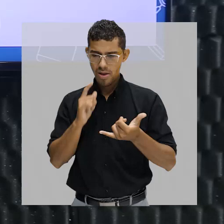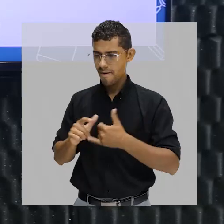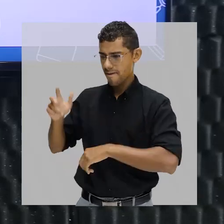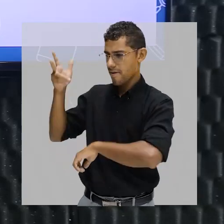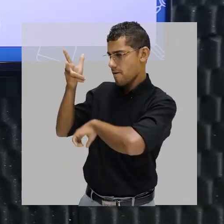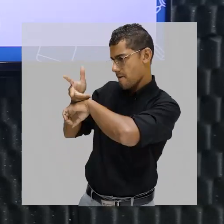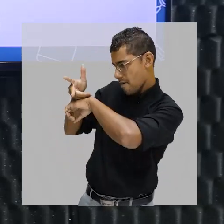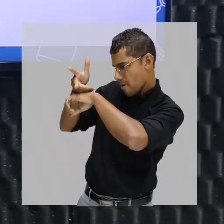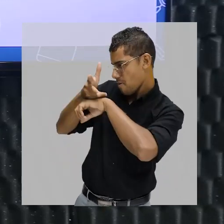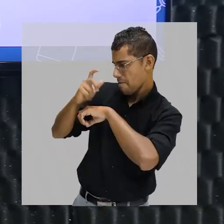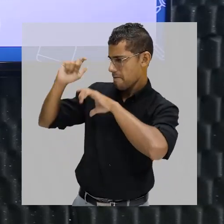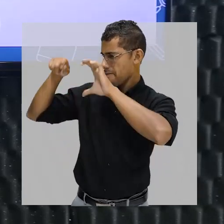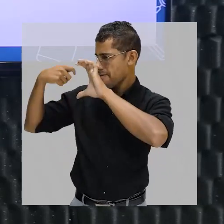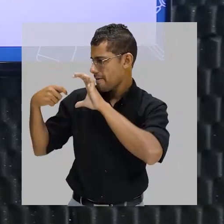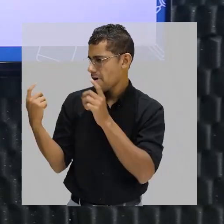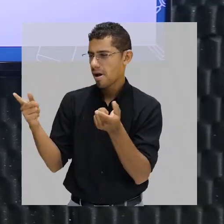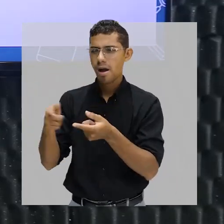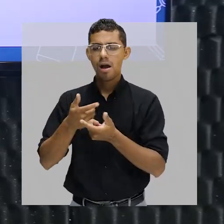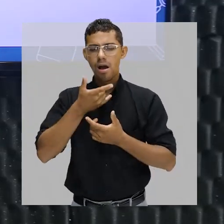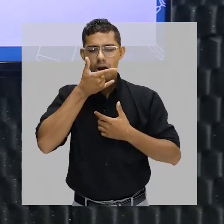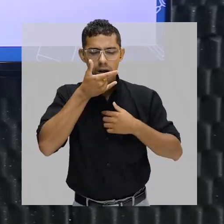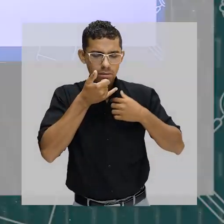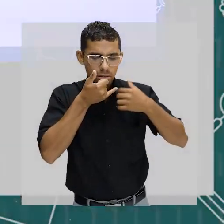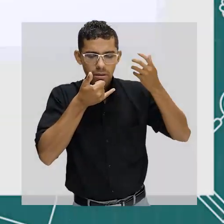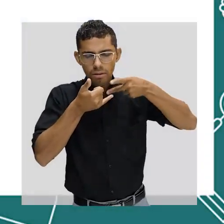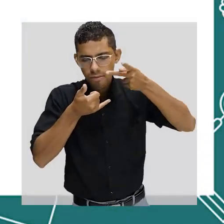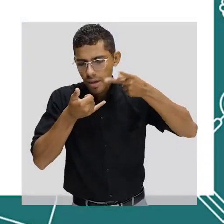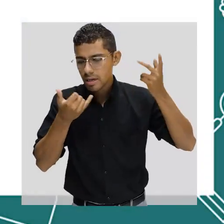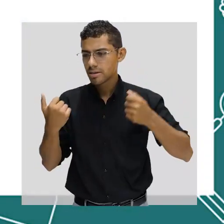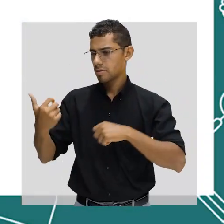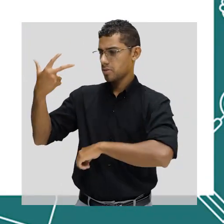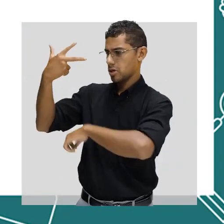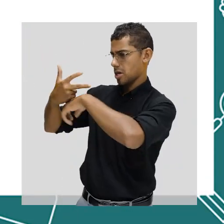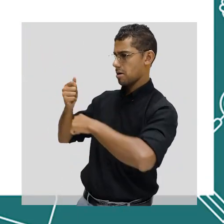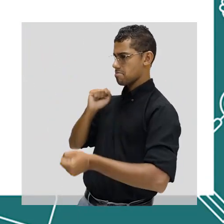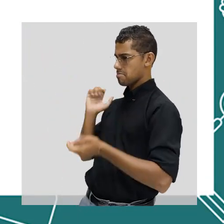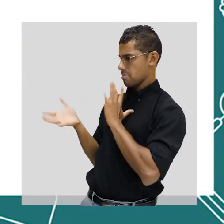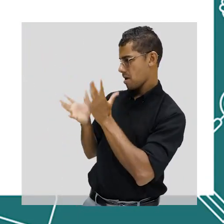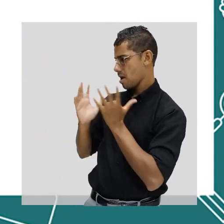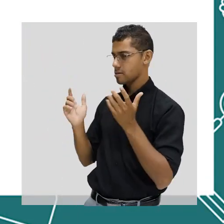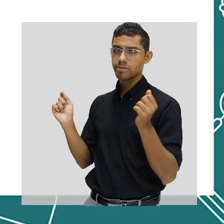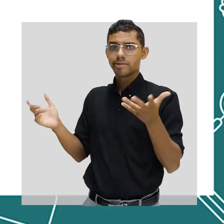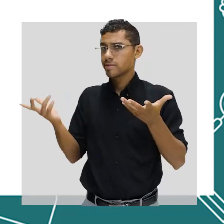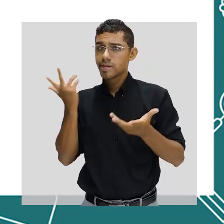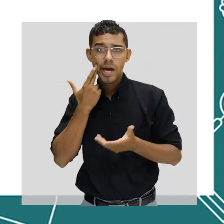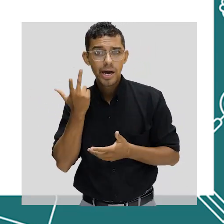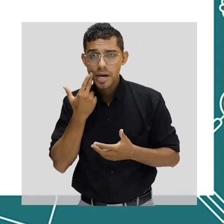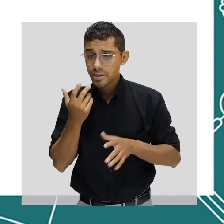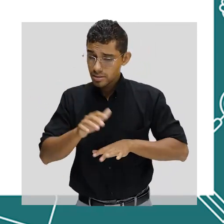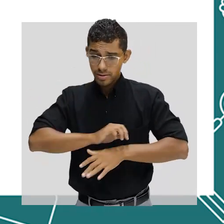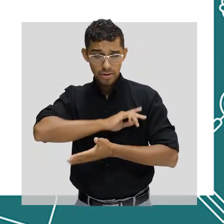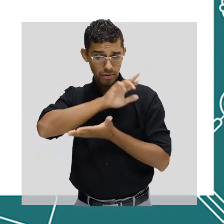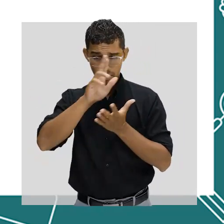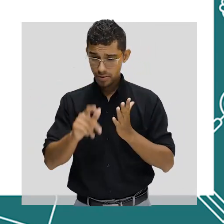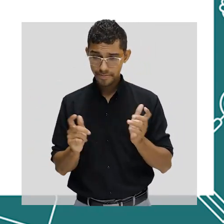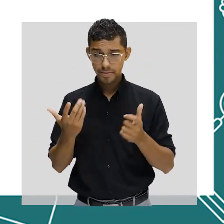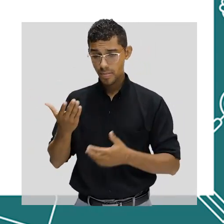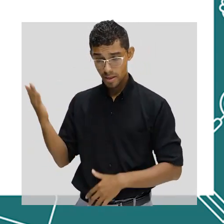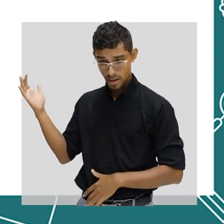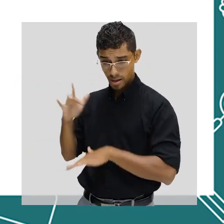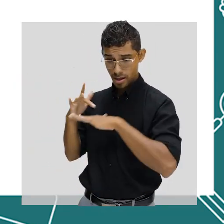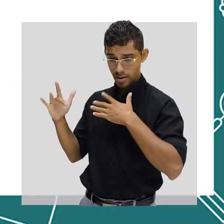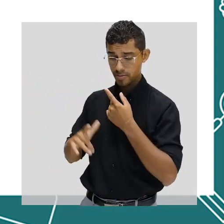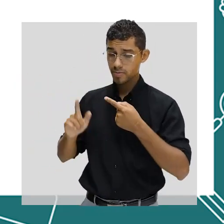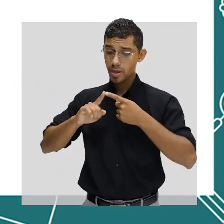a gente grava áudio, enfim. Aí eu coloquei aqui, gente, observa aí na tua tela algumas redes sociais que você já conhece. Tem aí